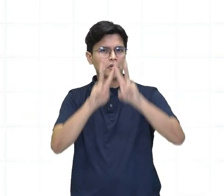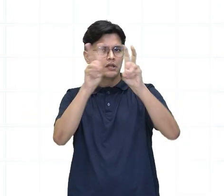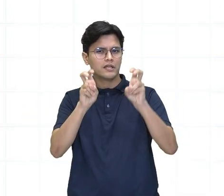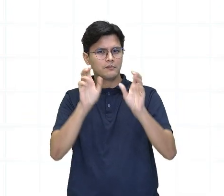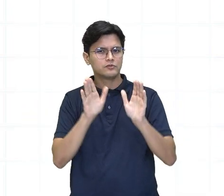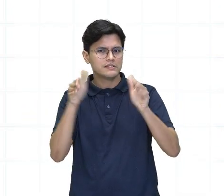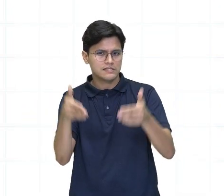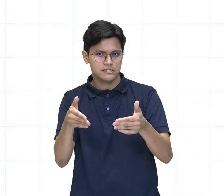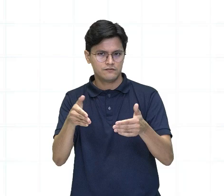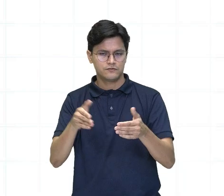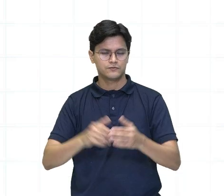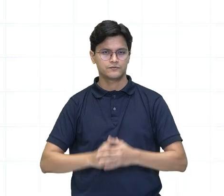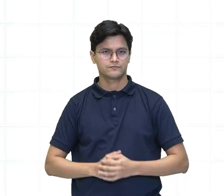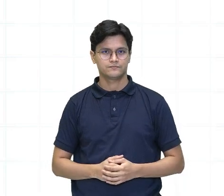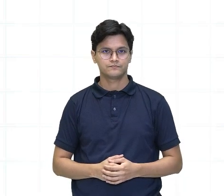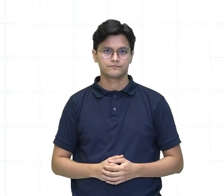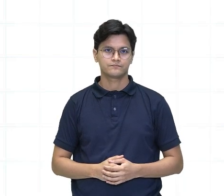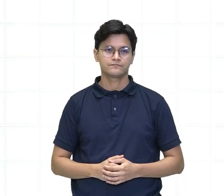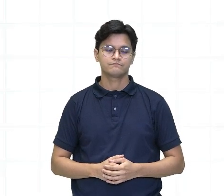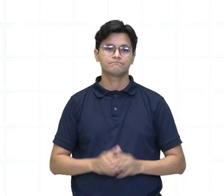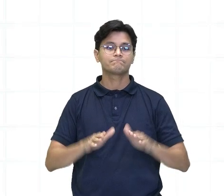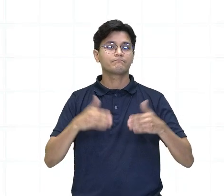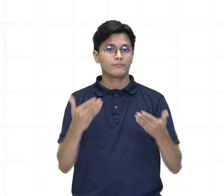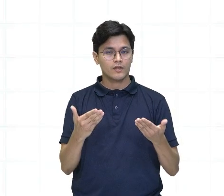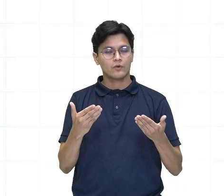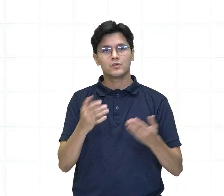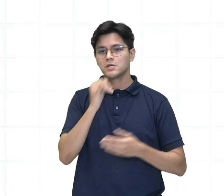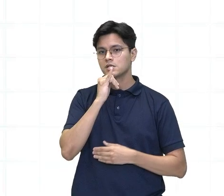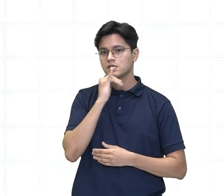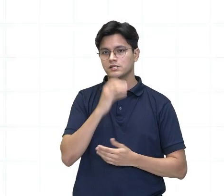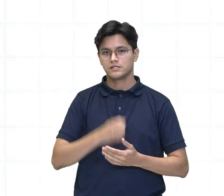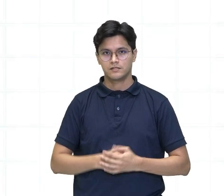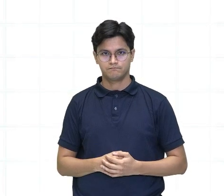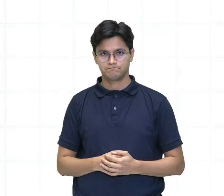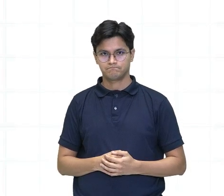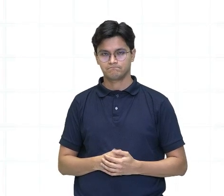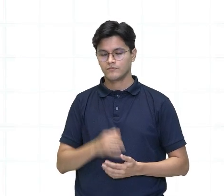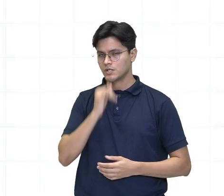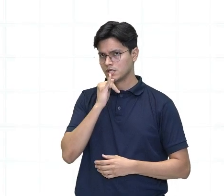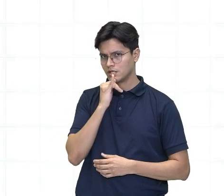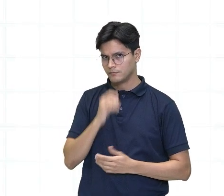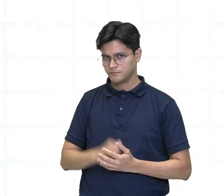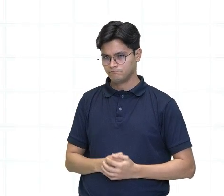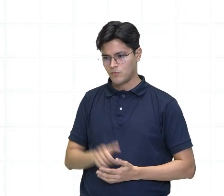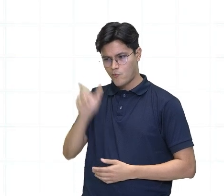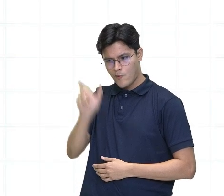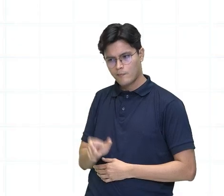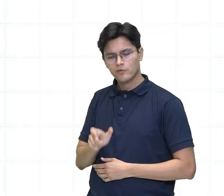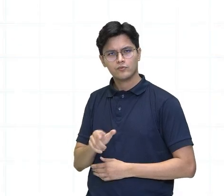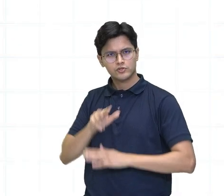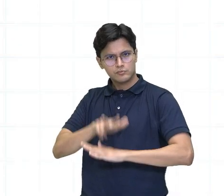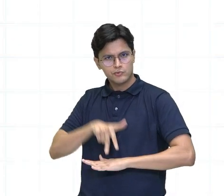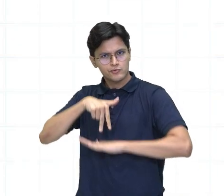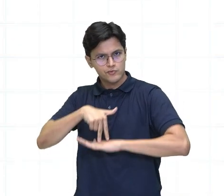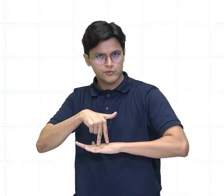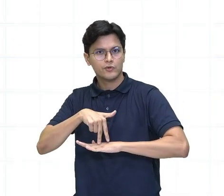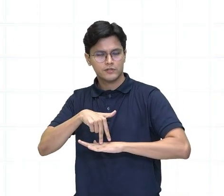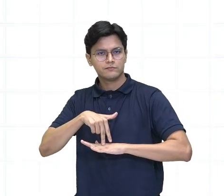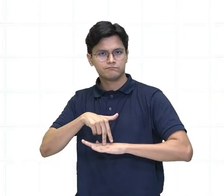naquele momento, tá? Então, vamos lá. Quando alguém se posiciona criticamente, está